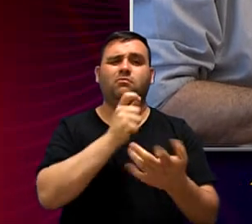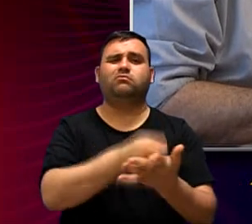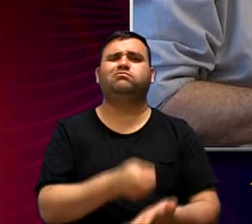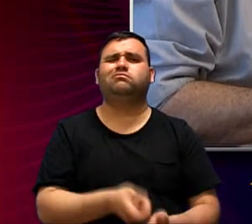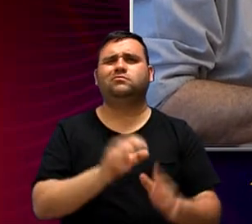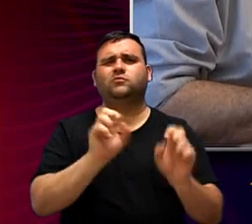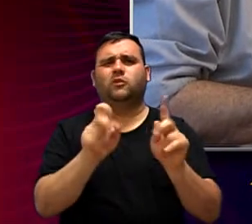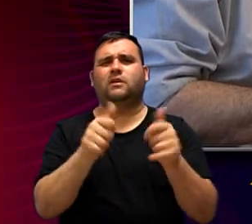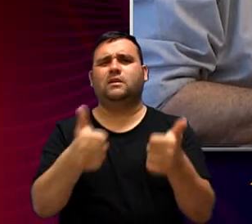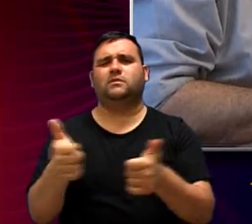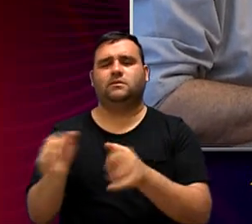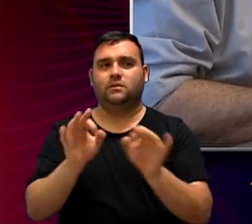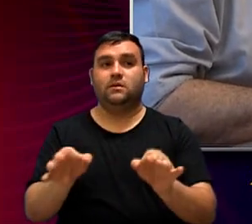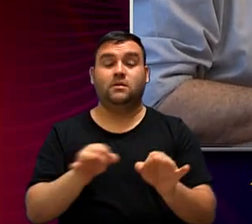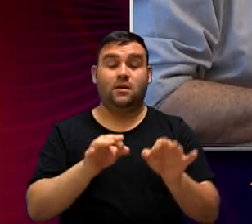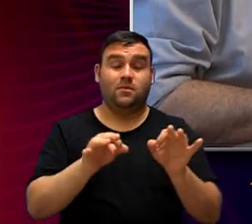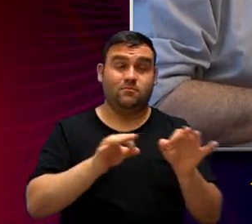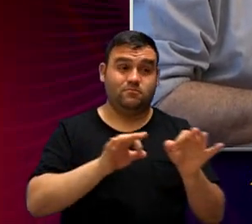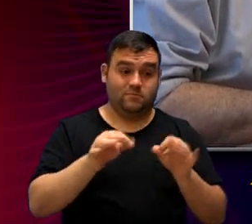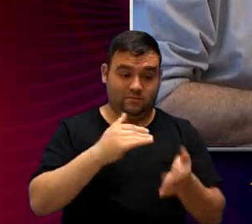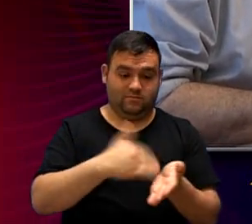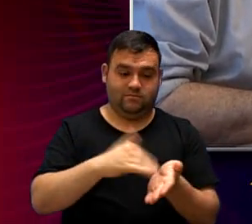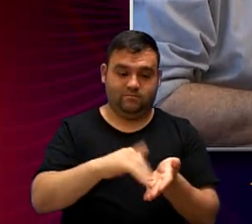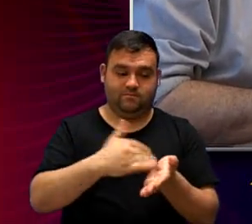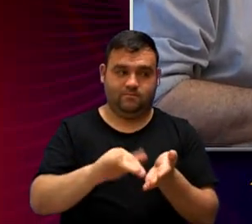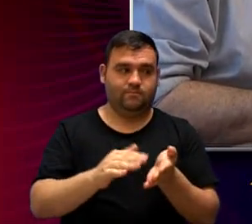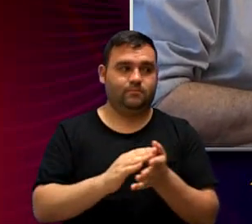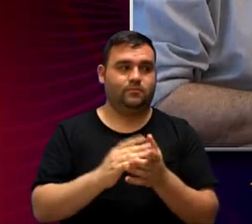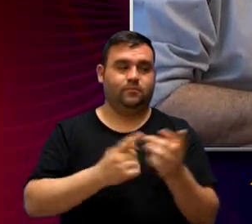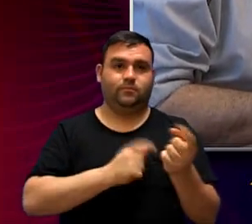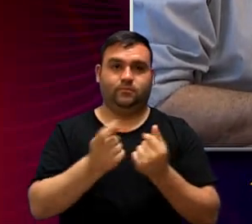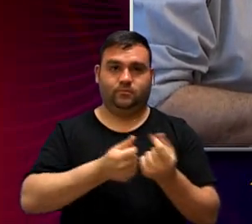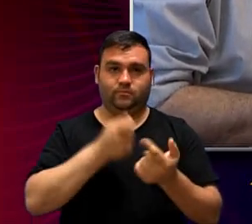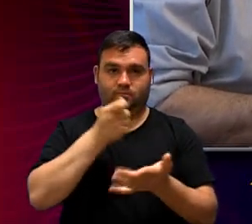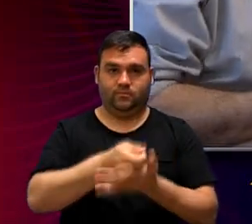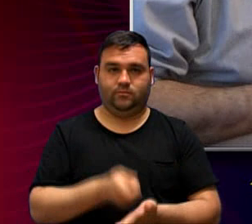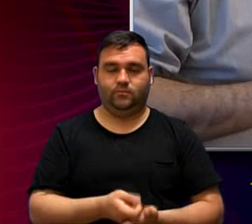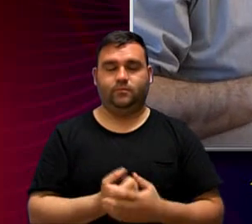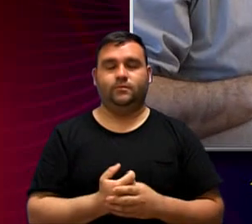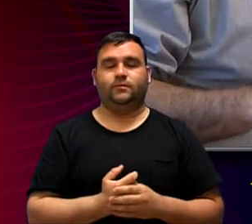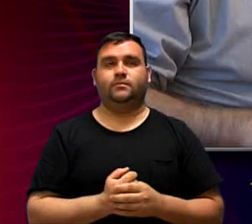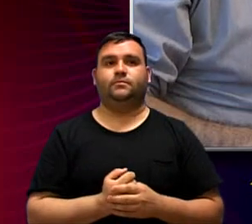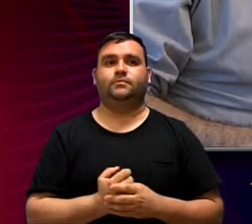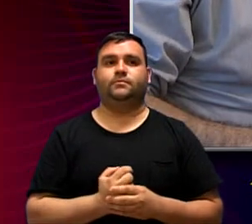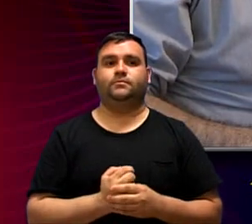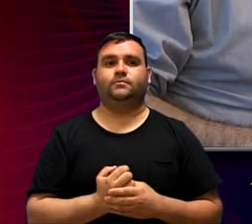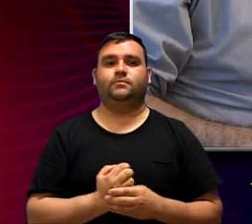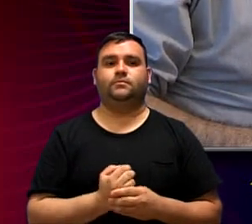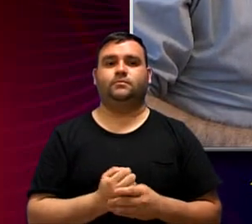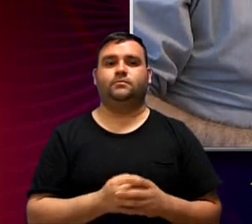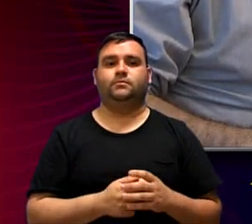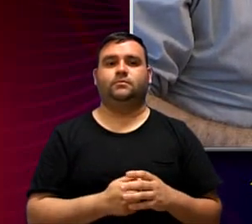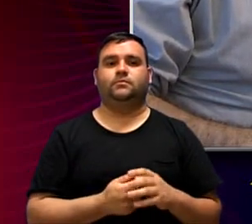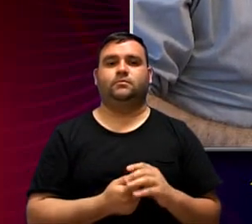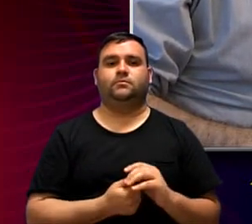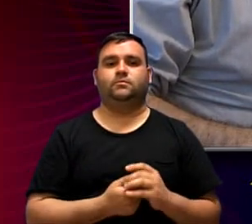mas tudo bem. É uma previsão, é uma, né? Tem que colocar alguma... É custeio, tá. Tá bom. Não.